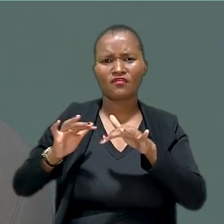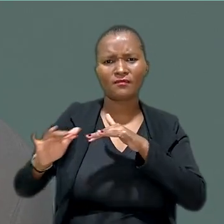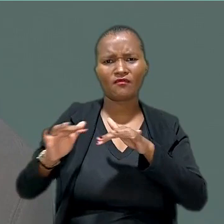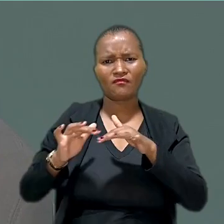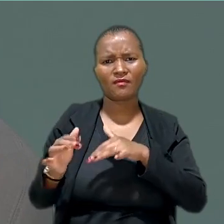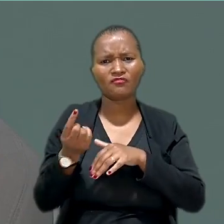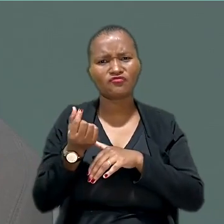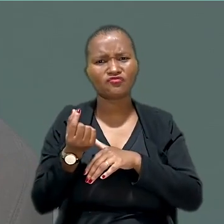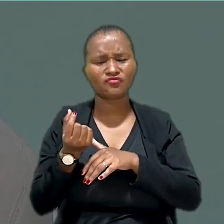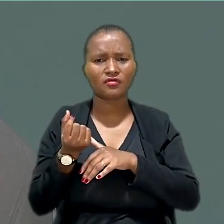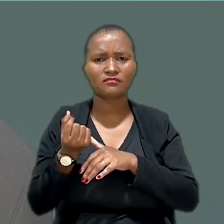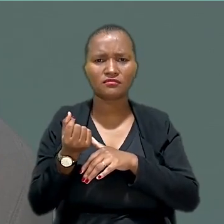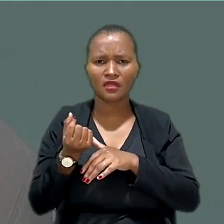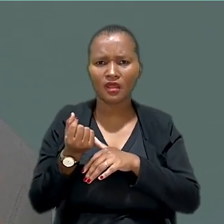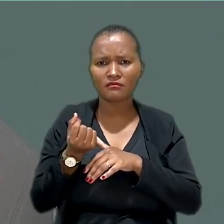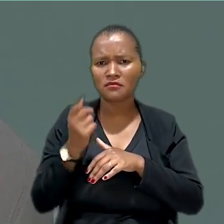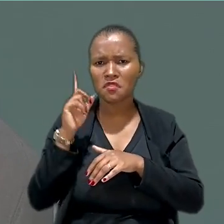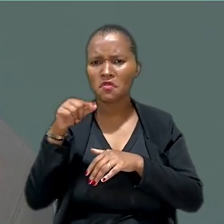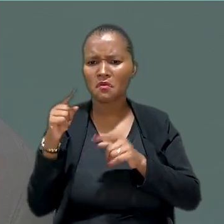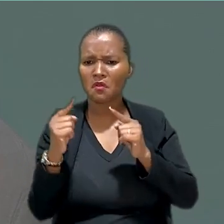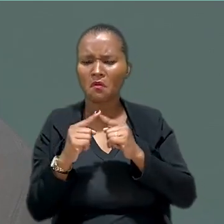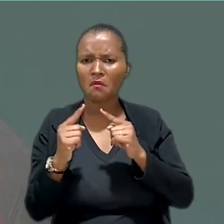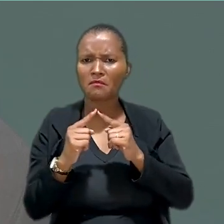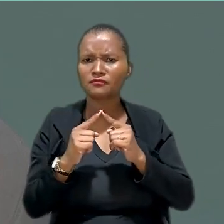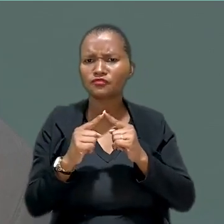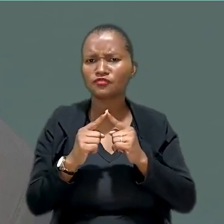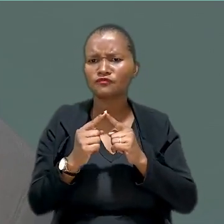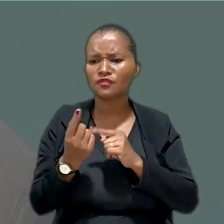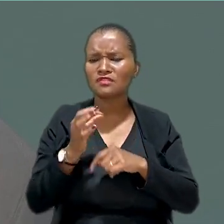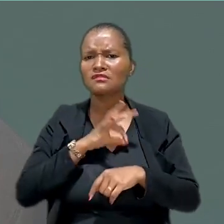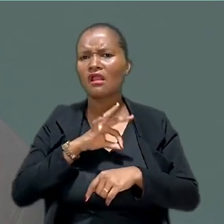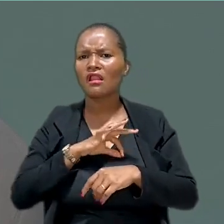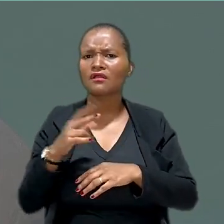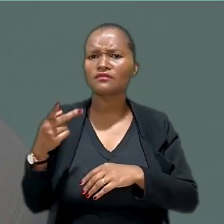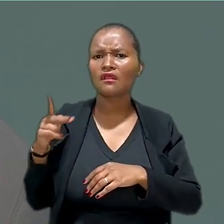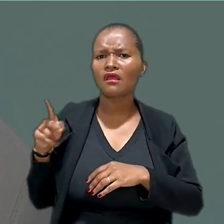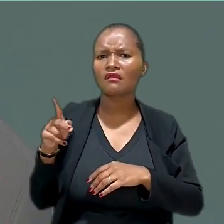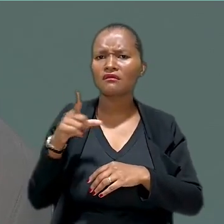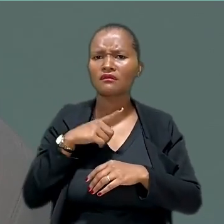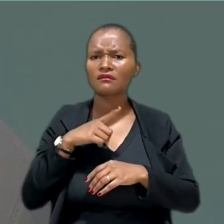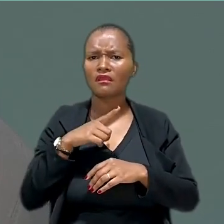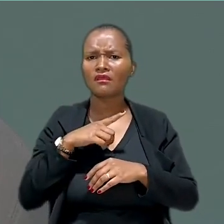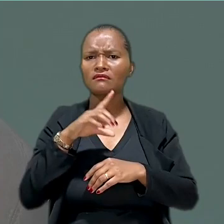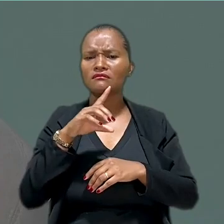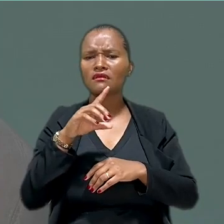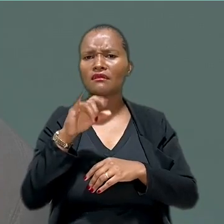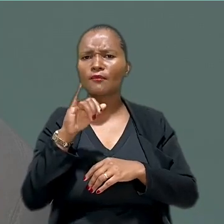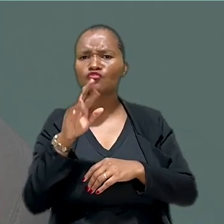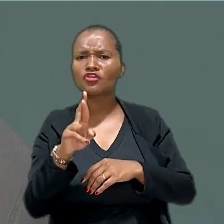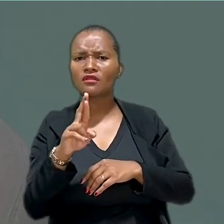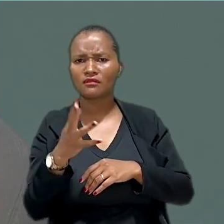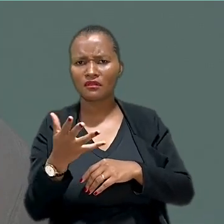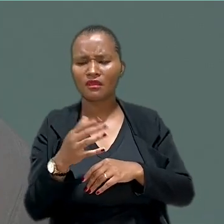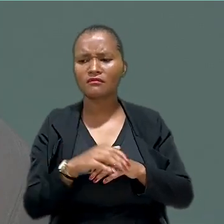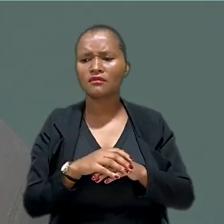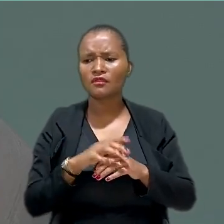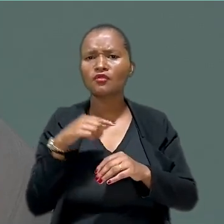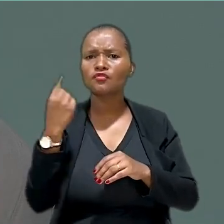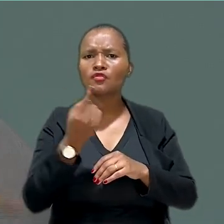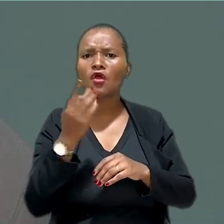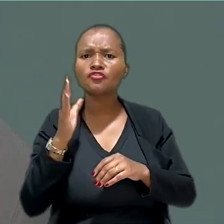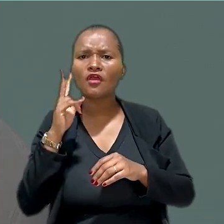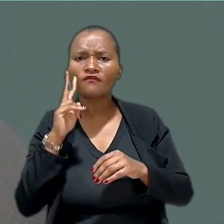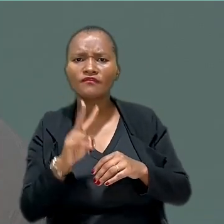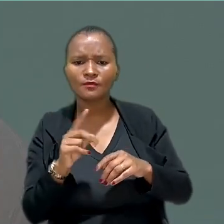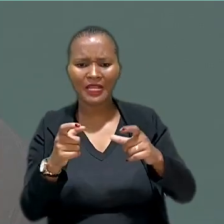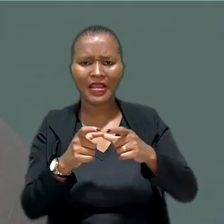movimentam, enfim, valores expressivos que não são compatíveis com a sua renda declarada no imposto de renda. Nós acessamos, por exemplo, dados de fatura de